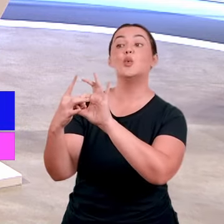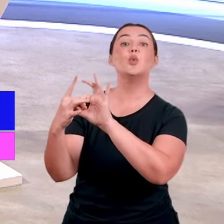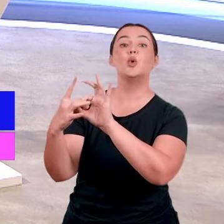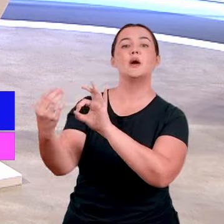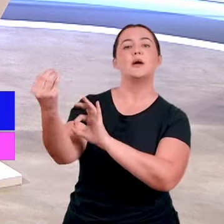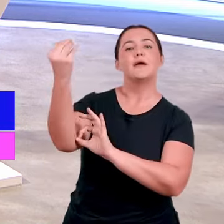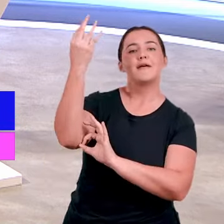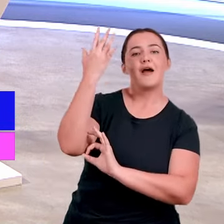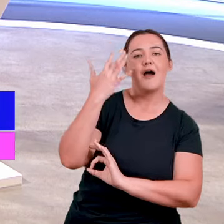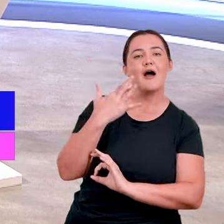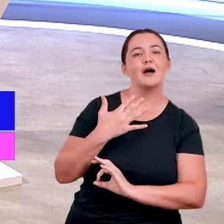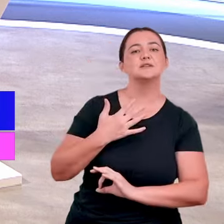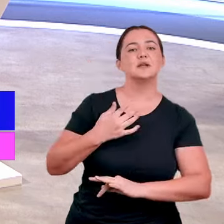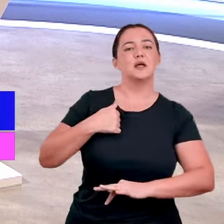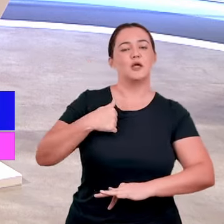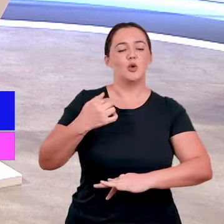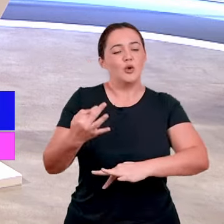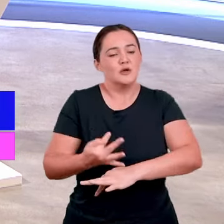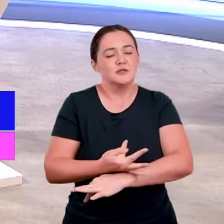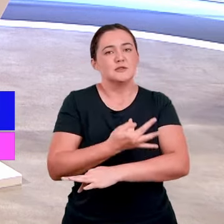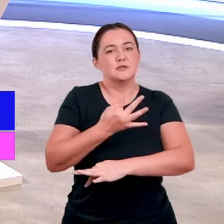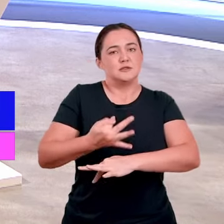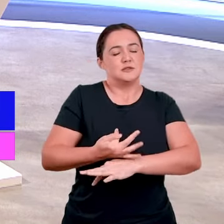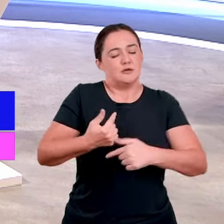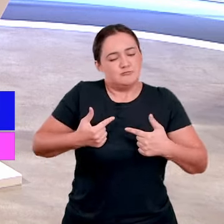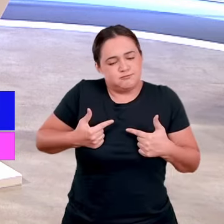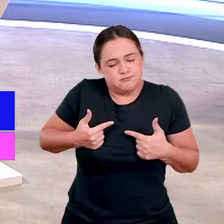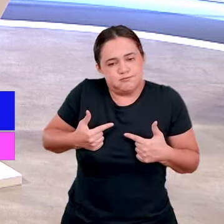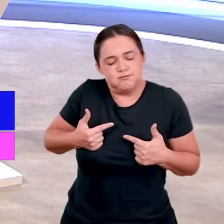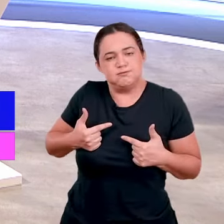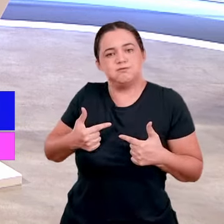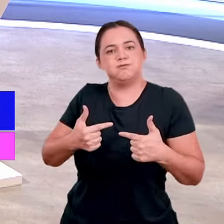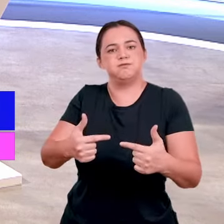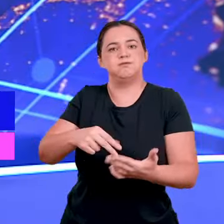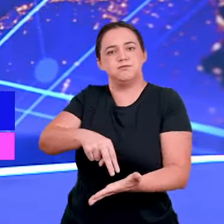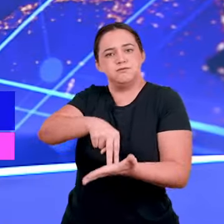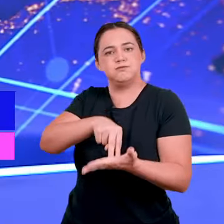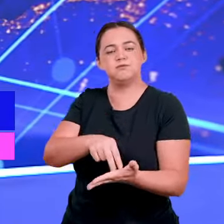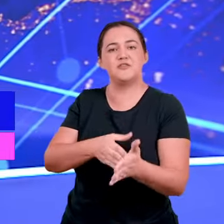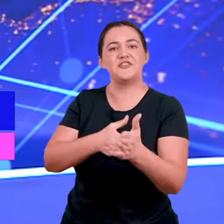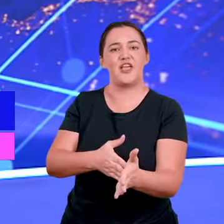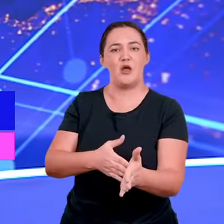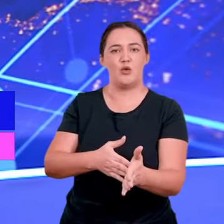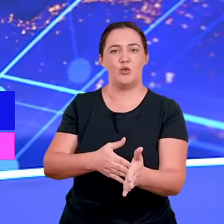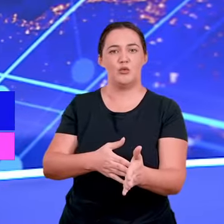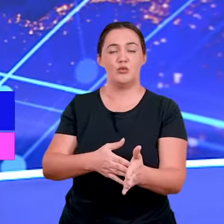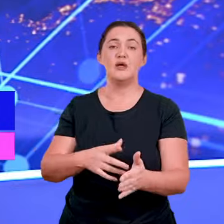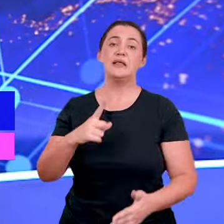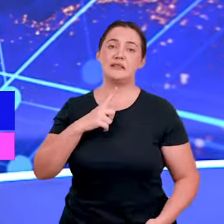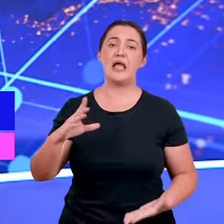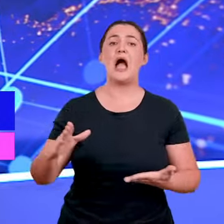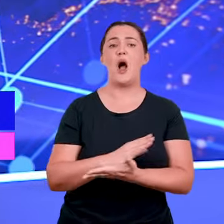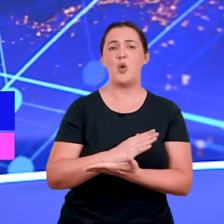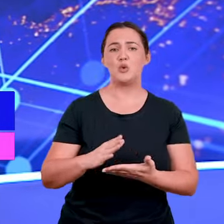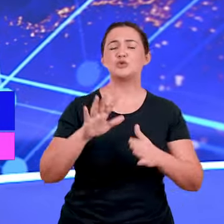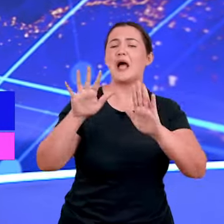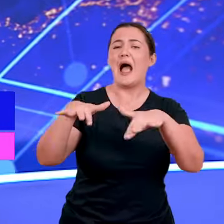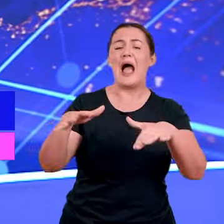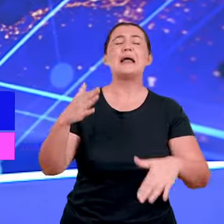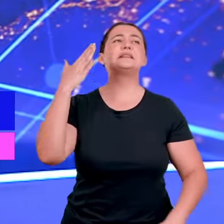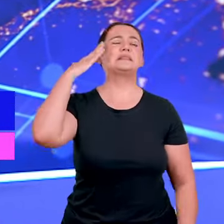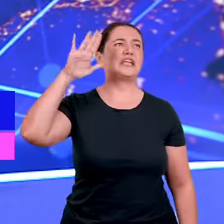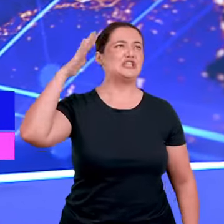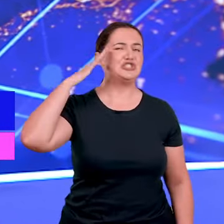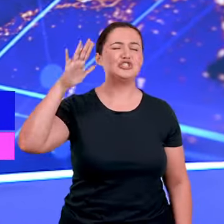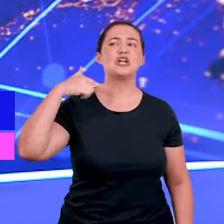alcança mediante a fé. Ficou claro para você? Tem gente que pensa assim, eu preciso